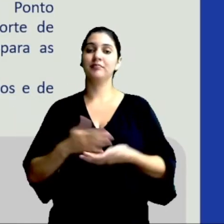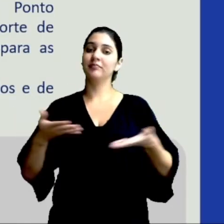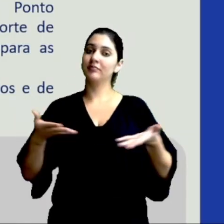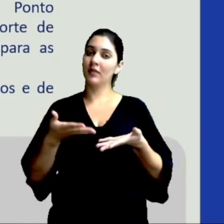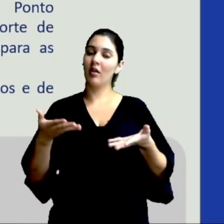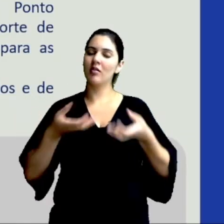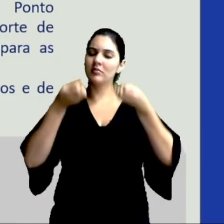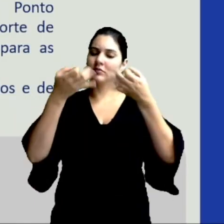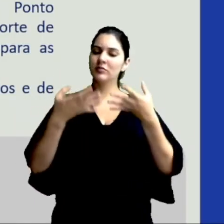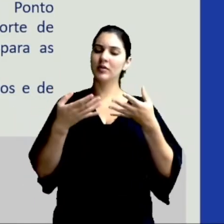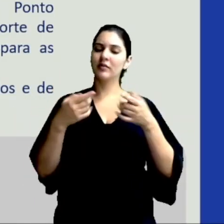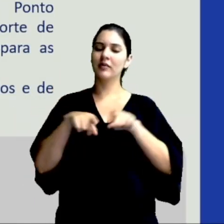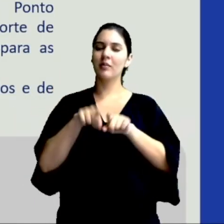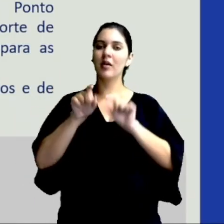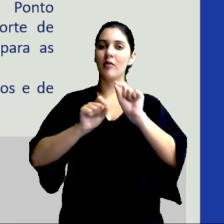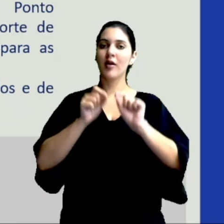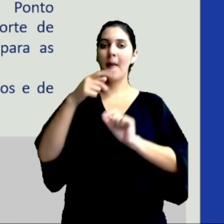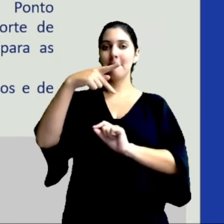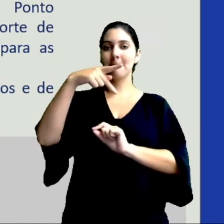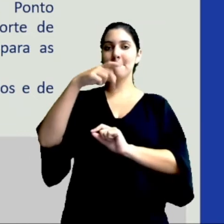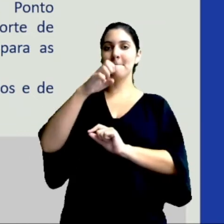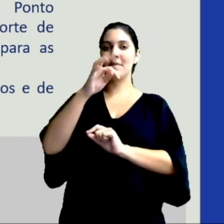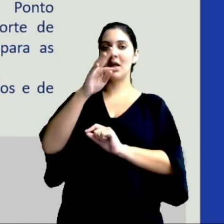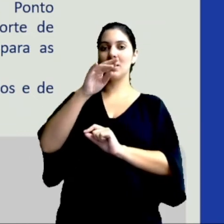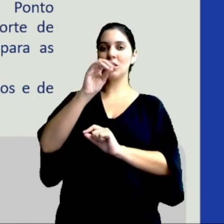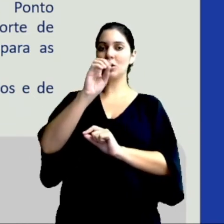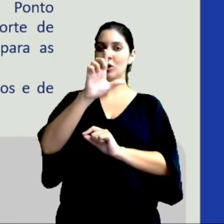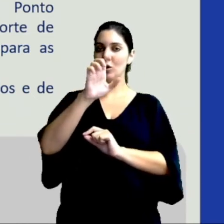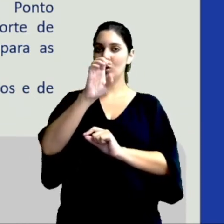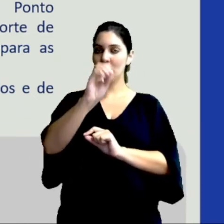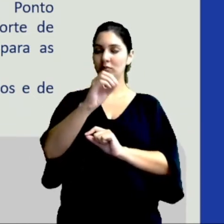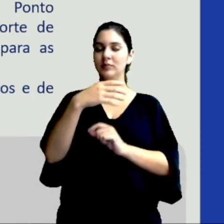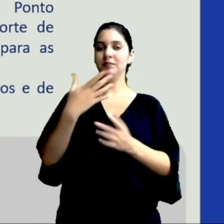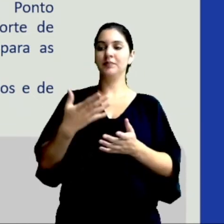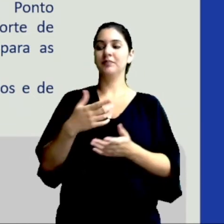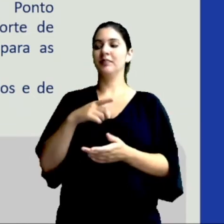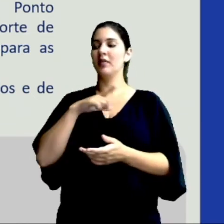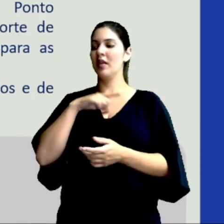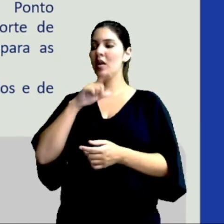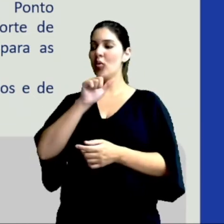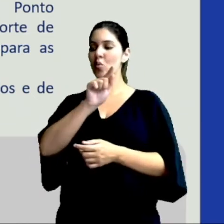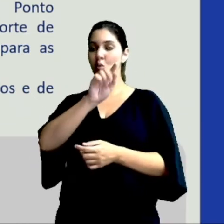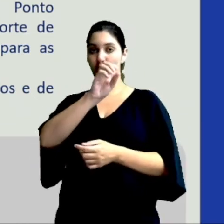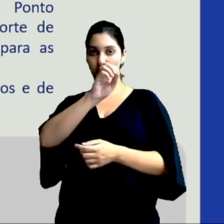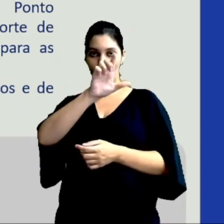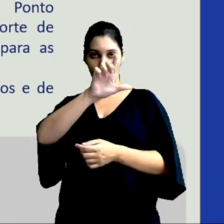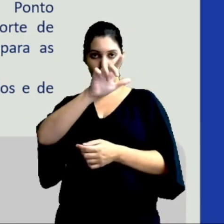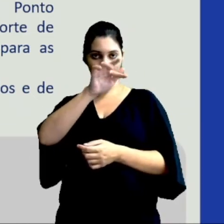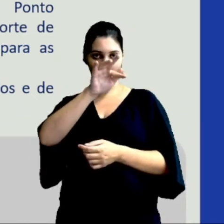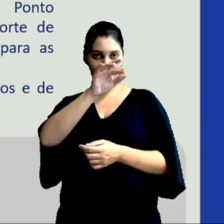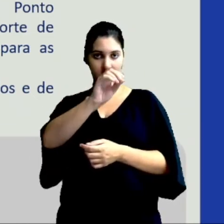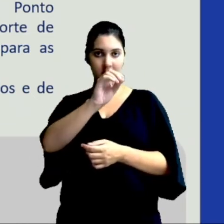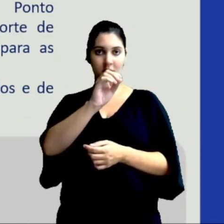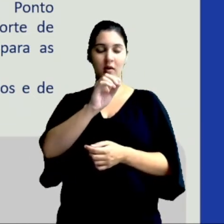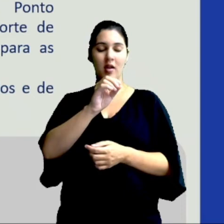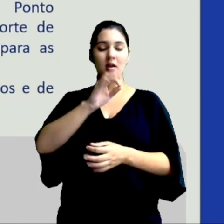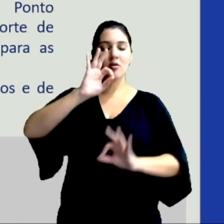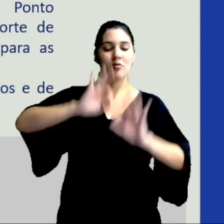Agora vamos falar um pouquinho na questão do petróleo, né, que é o Golfo Pérsico, né? E o Golfo Pérsico ele é formado por um mar